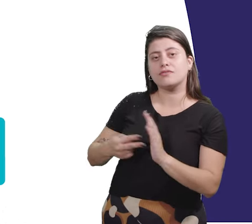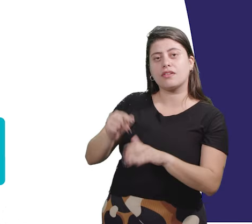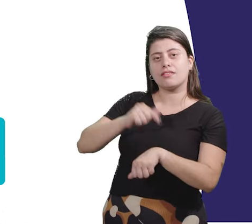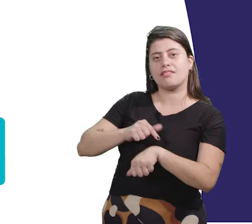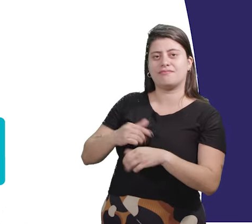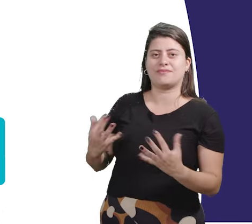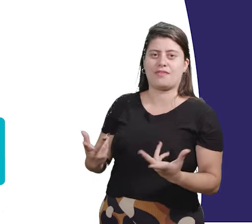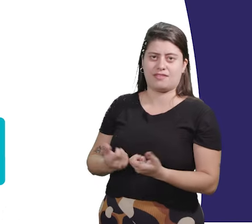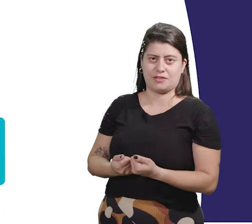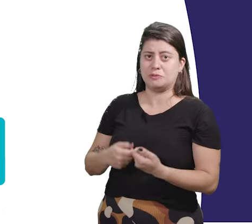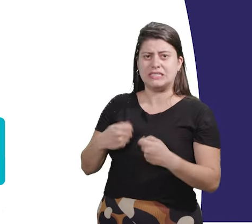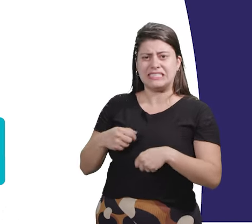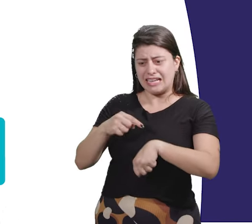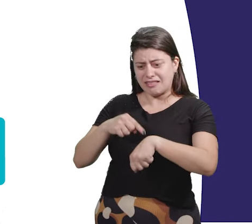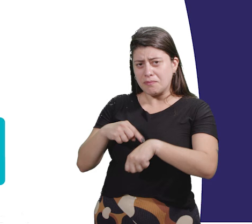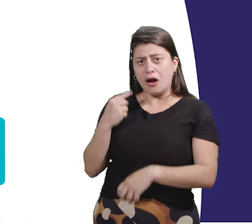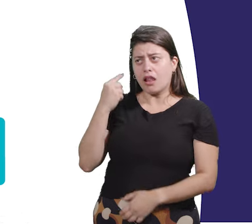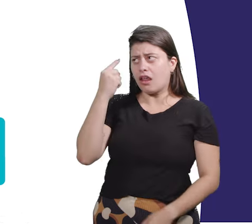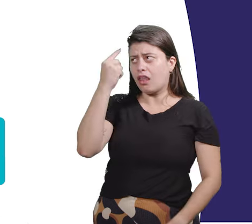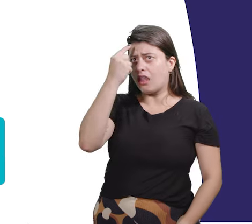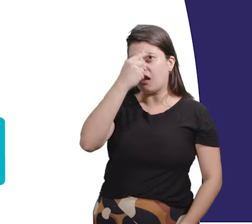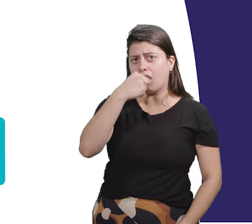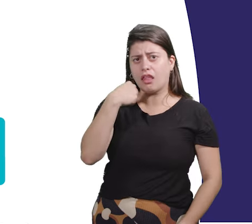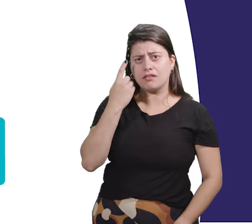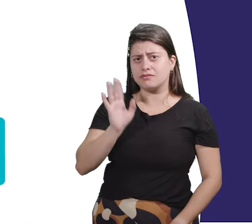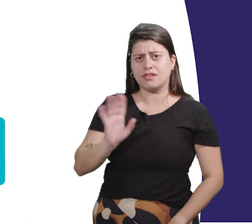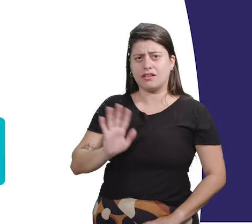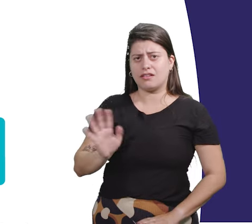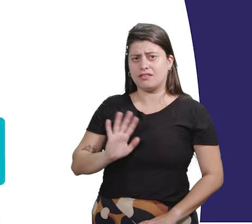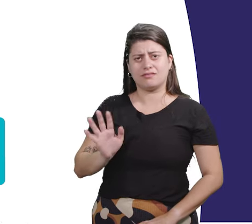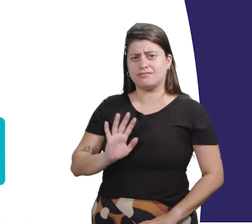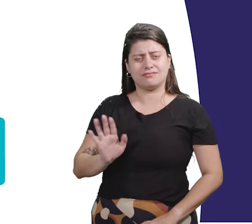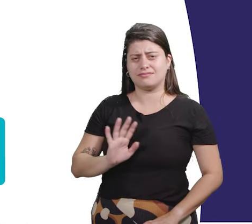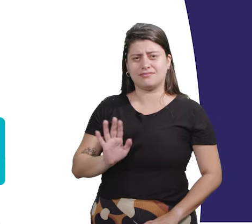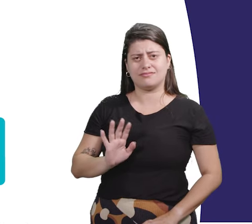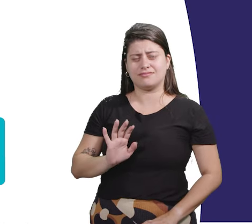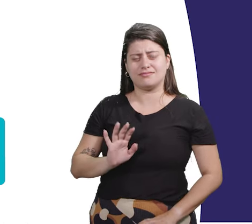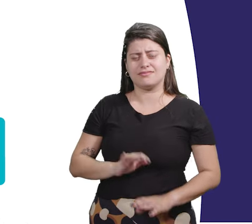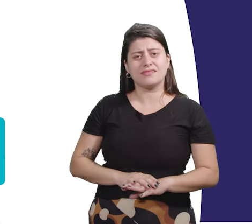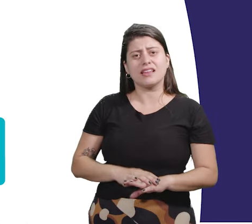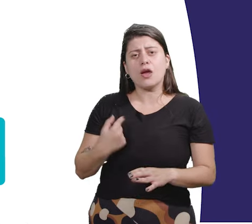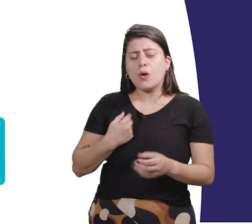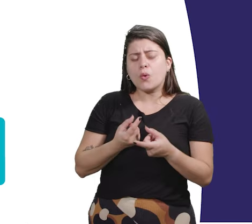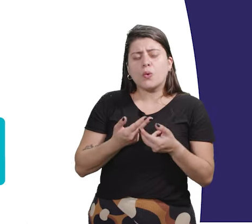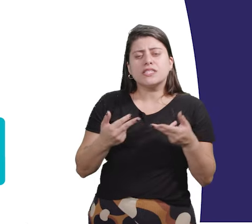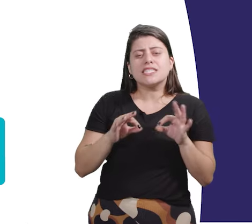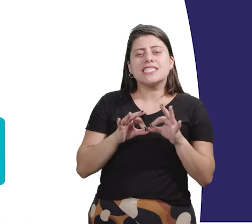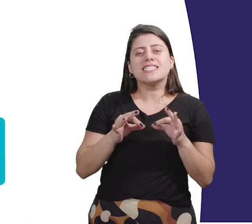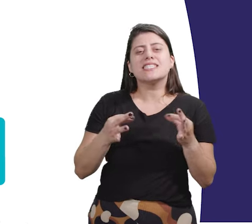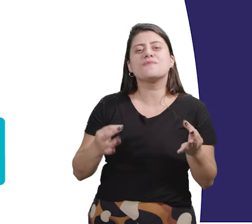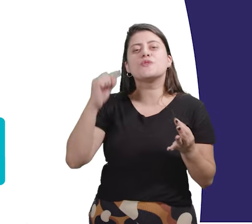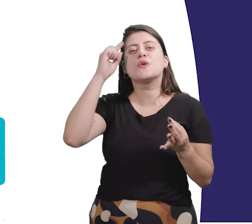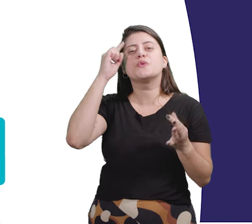gente tem eventos, né, familiares que são muito importantes, mas a gente não pode se apegar apenas a essas situações. São pequenas coisas no dia a dia